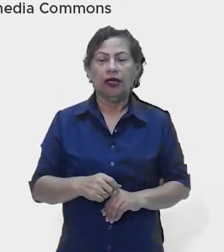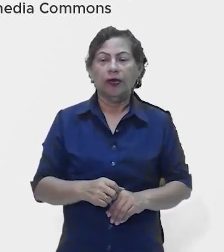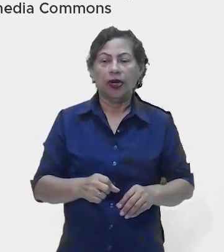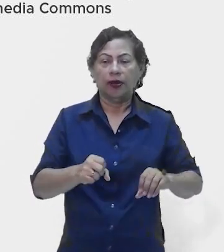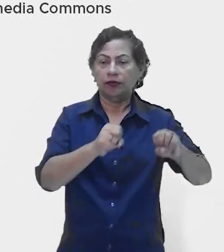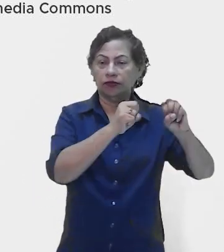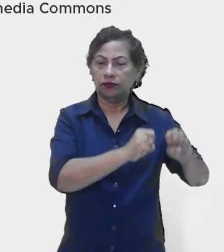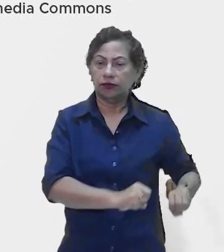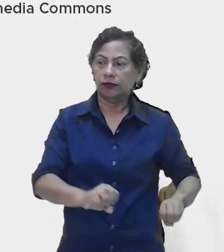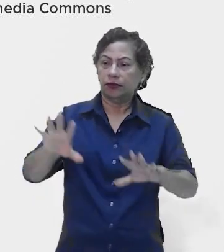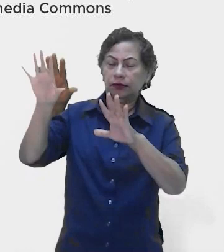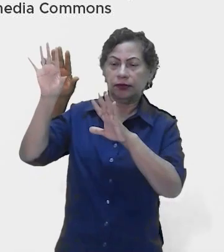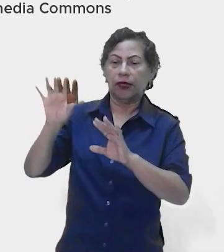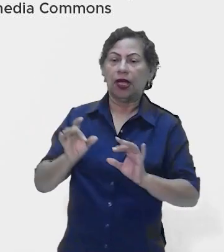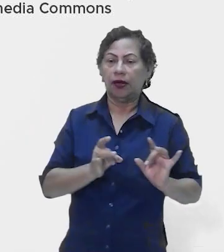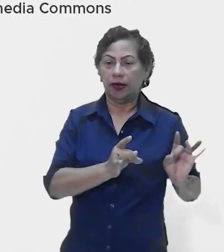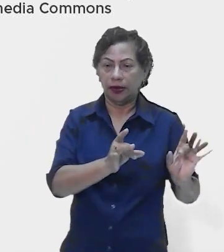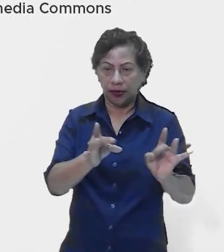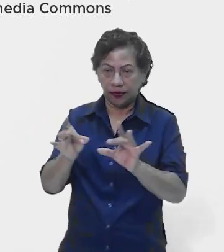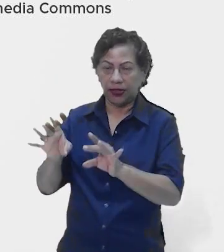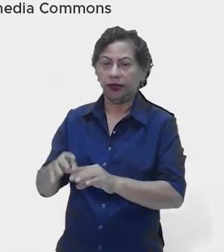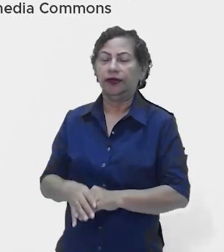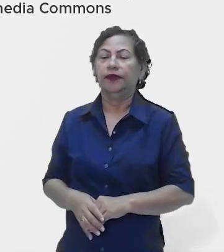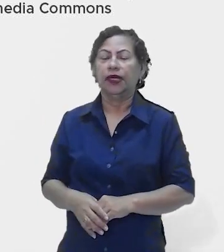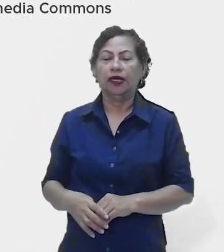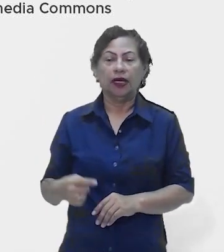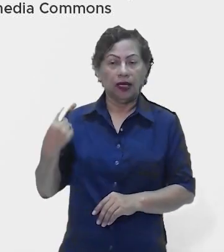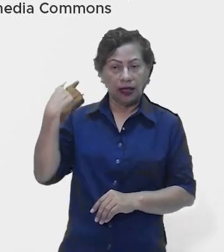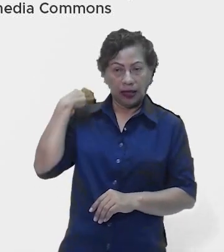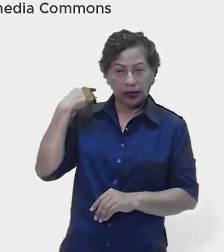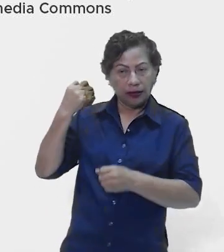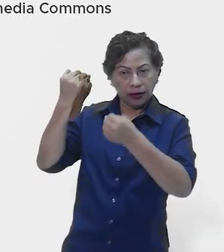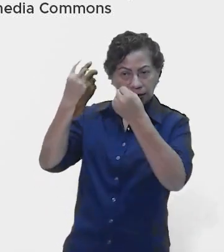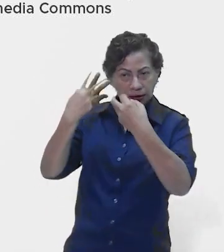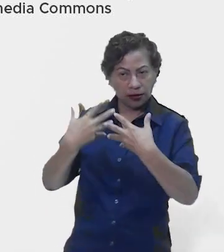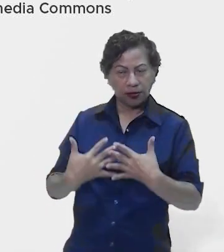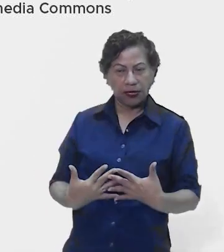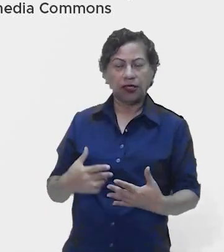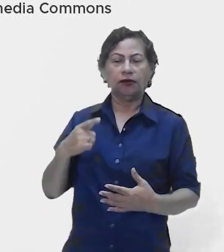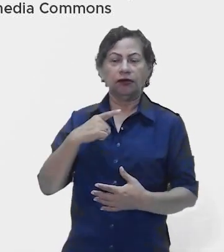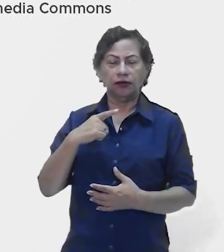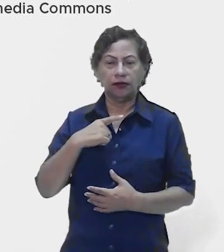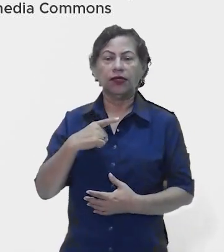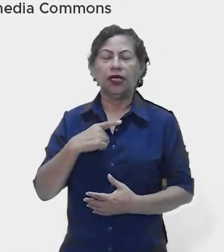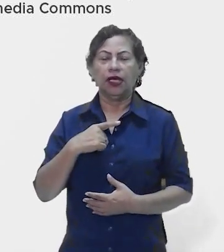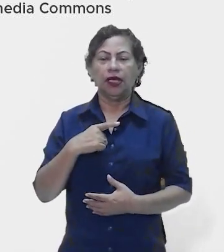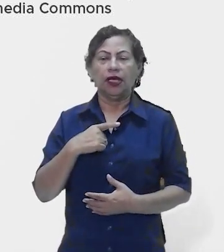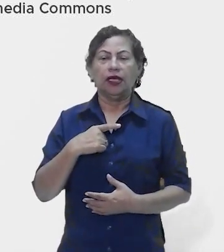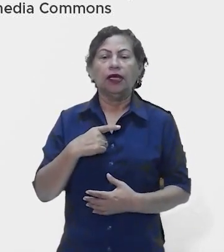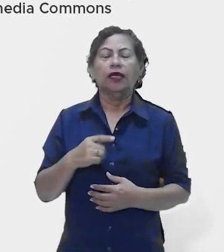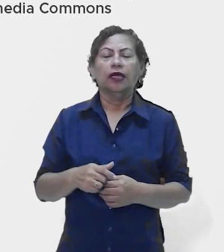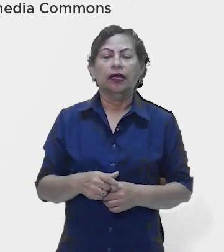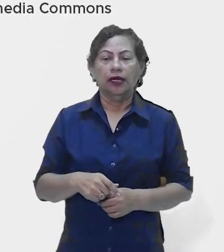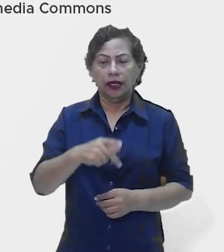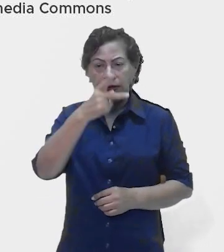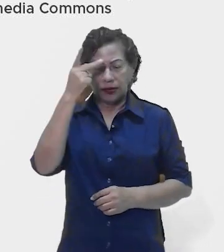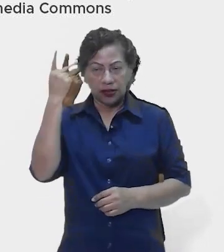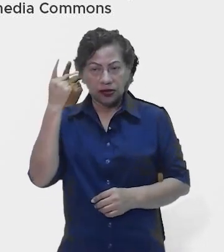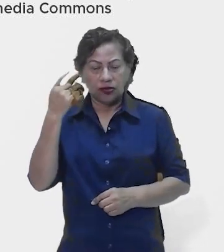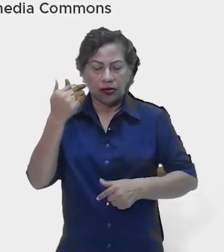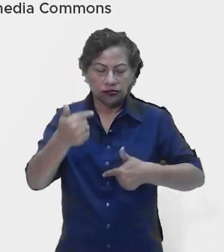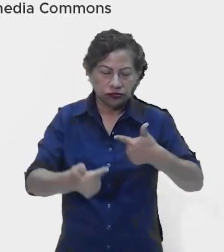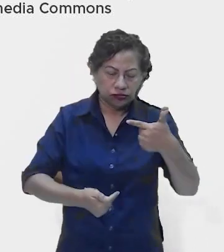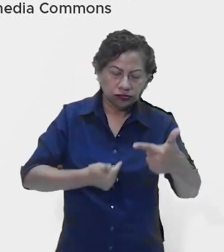a utilização, no período colonial, da mão de obra escrava, e isso dura até mesmo após o período colonial,